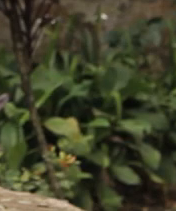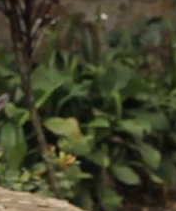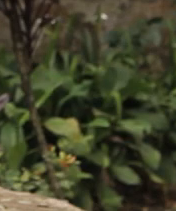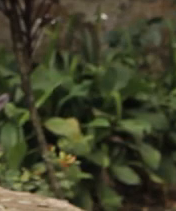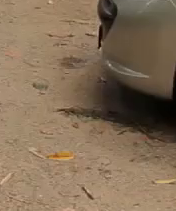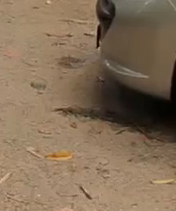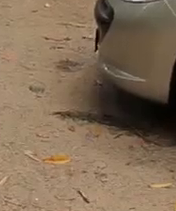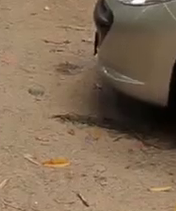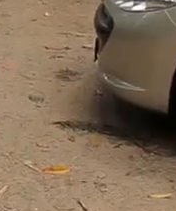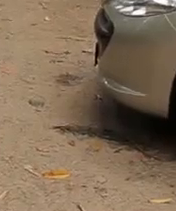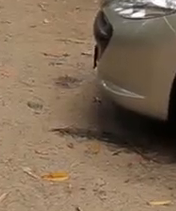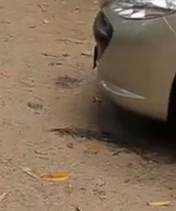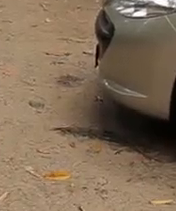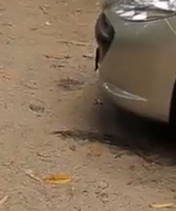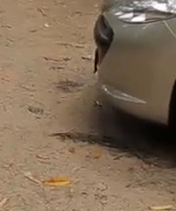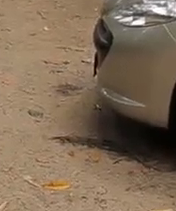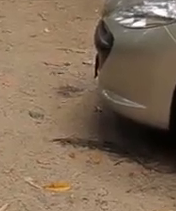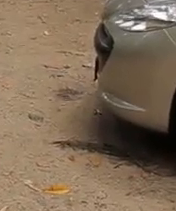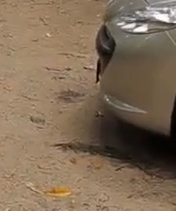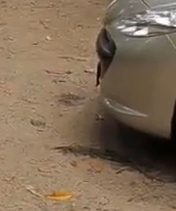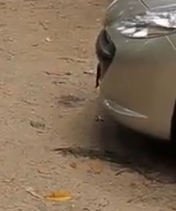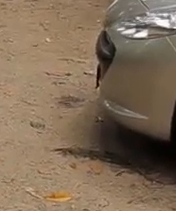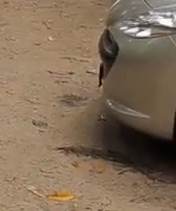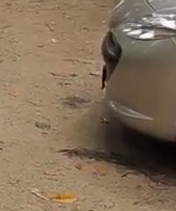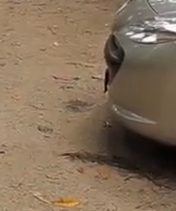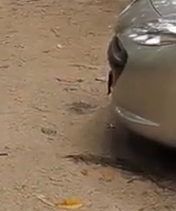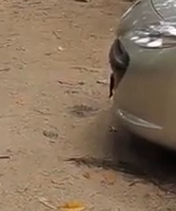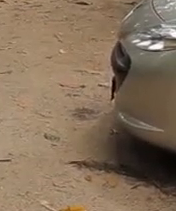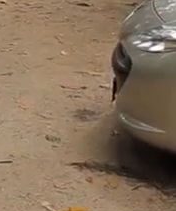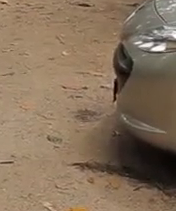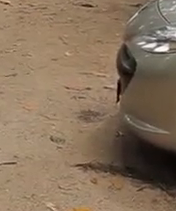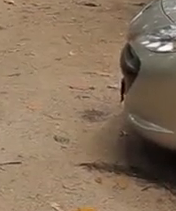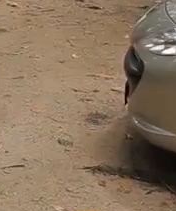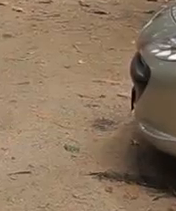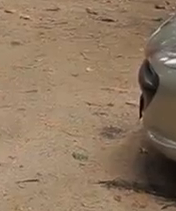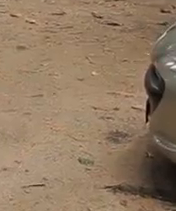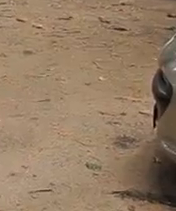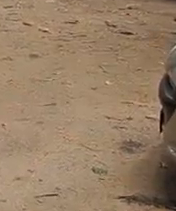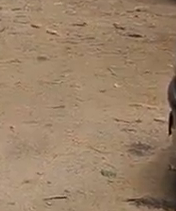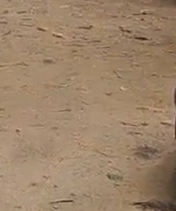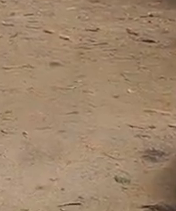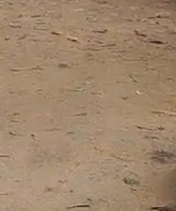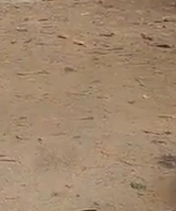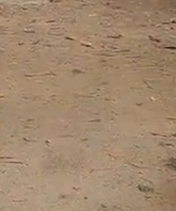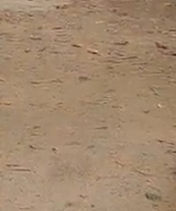lidí s postižením. Camila, de costas para nós, caminha com o cachorro pelo jardim.